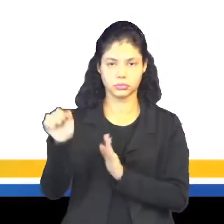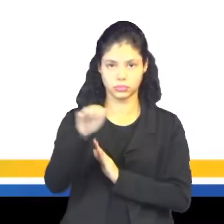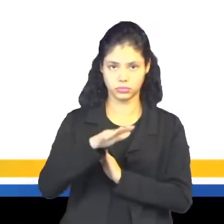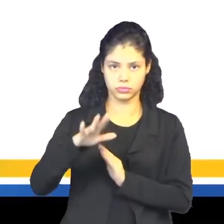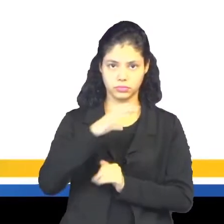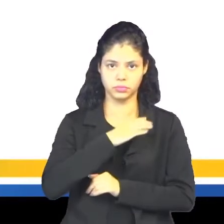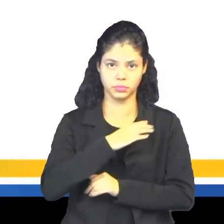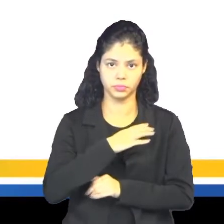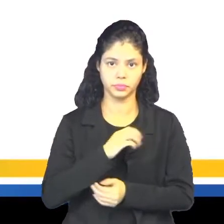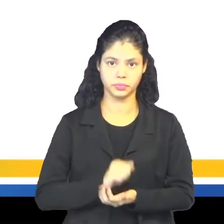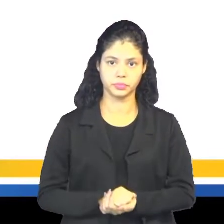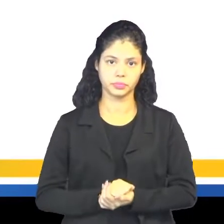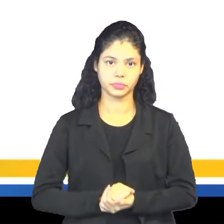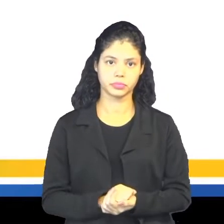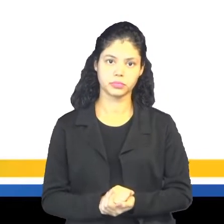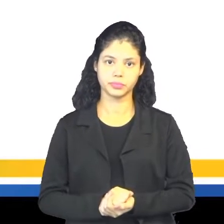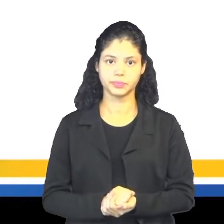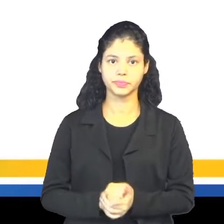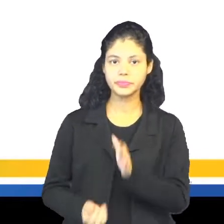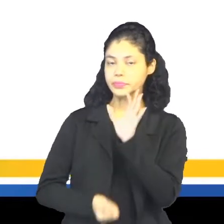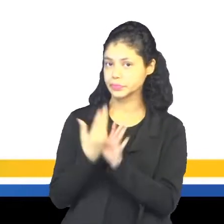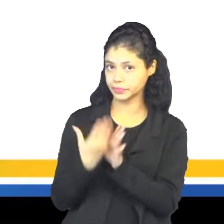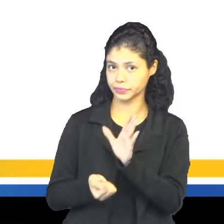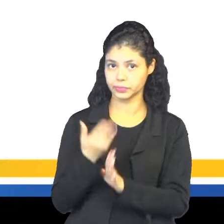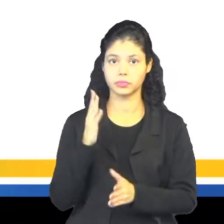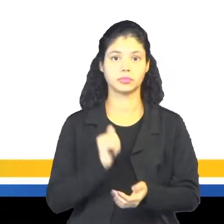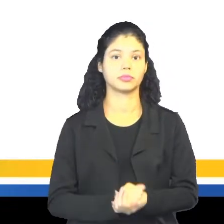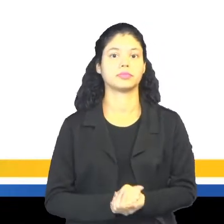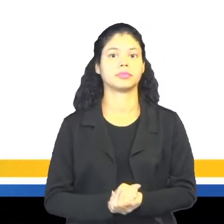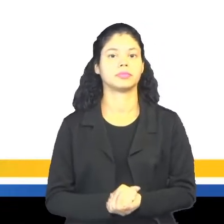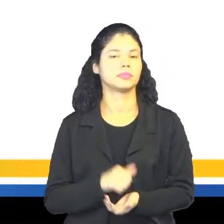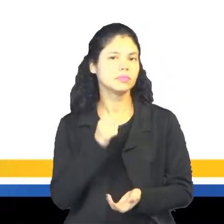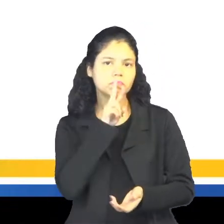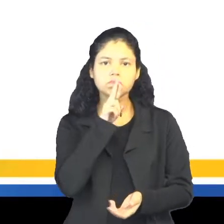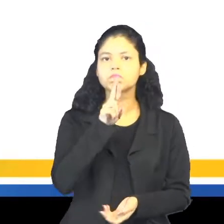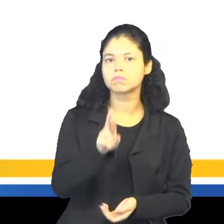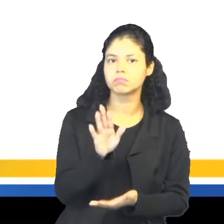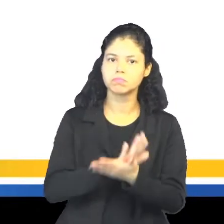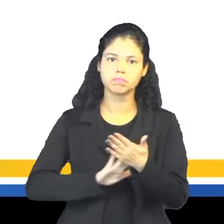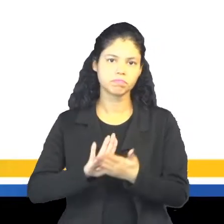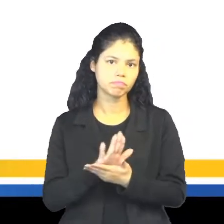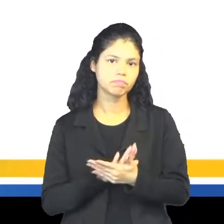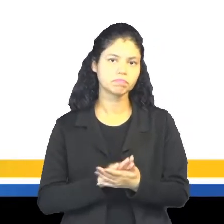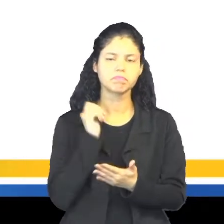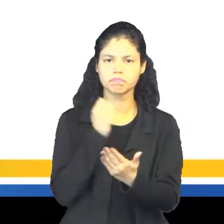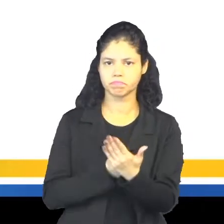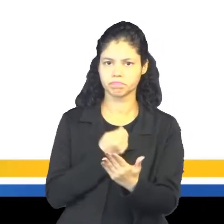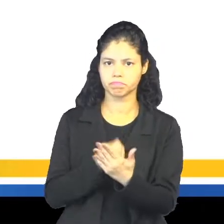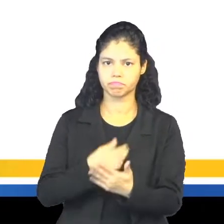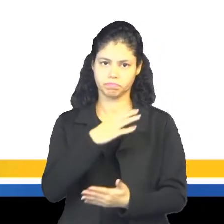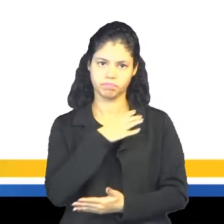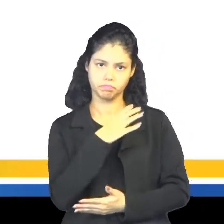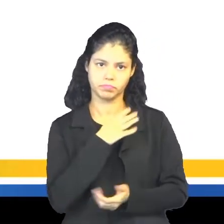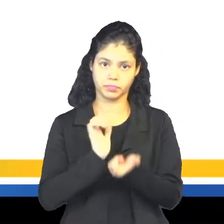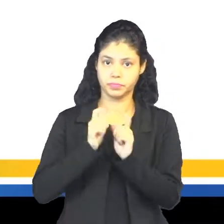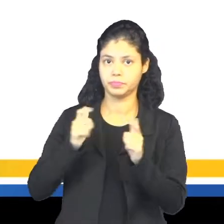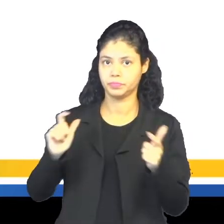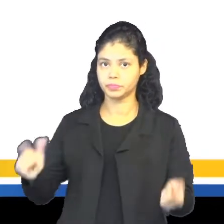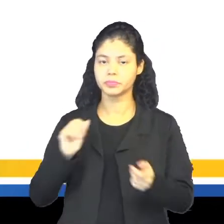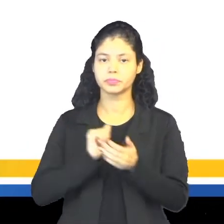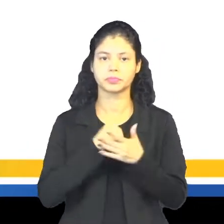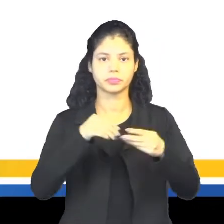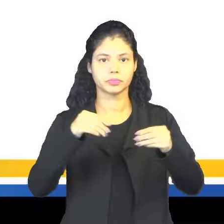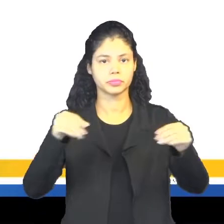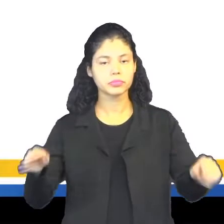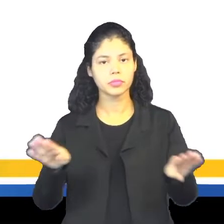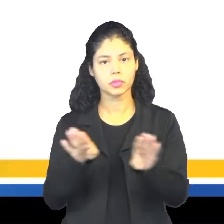urbanas. A produção agrícola não respondia às exigências das cidades em crescimento e as terras